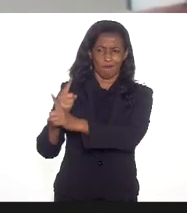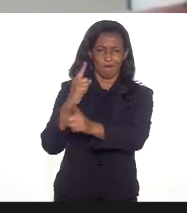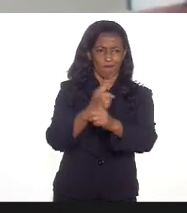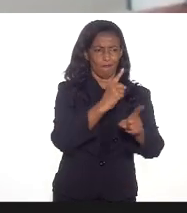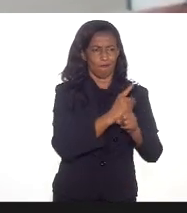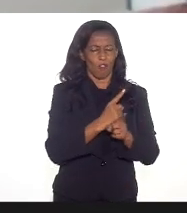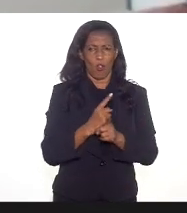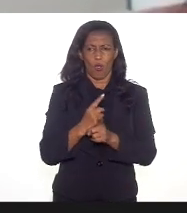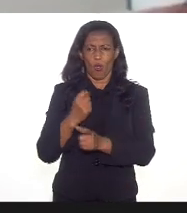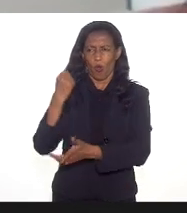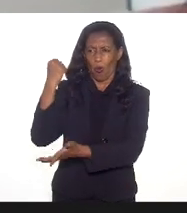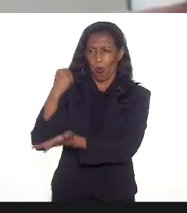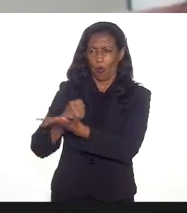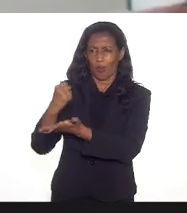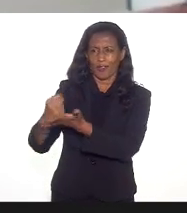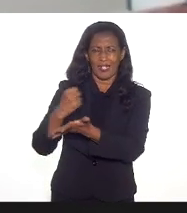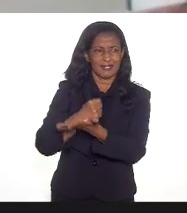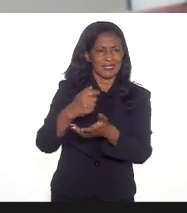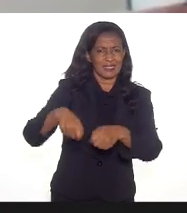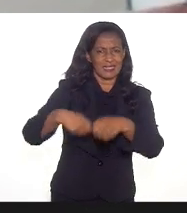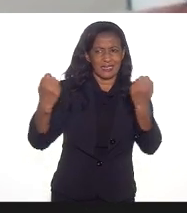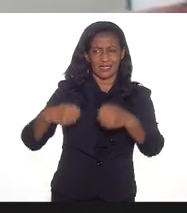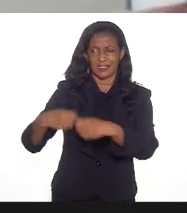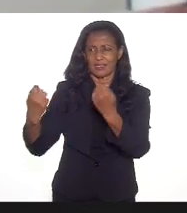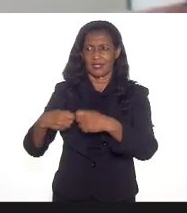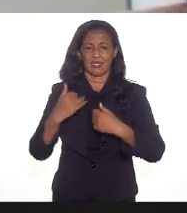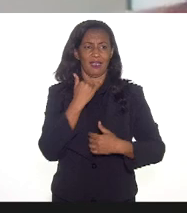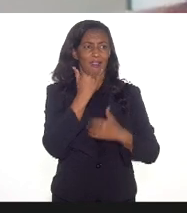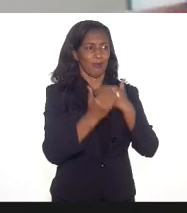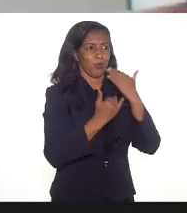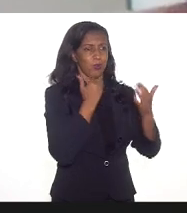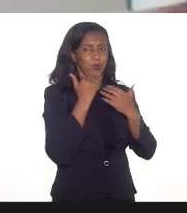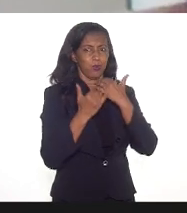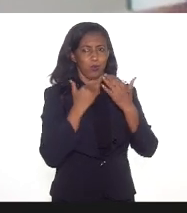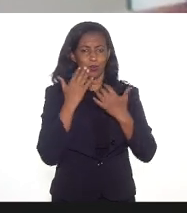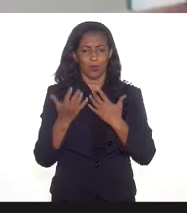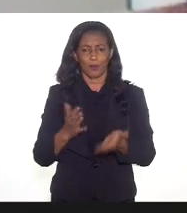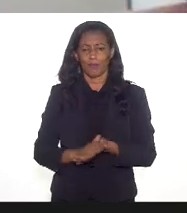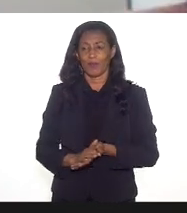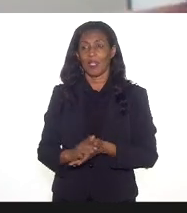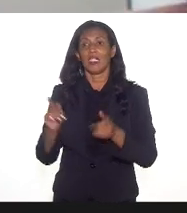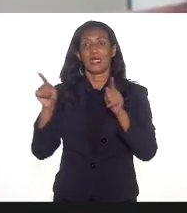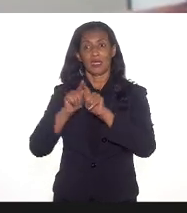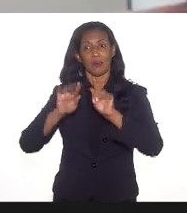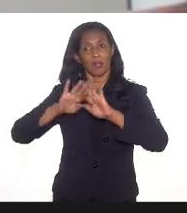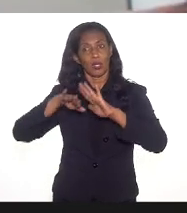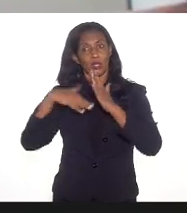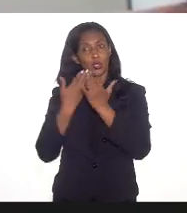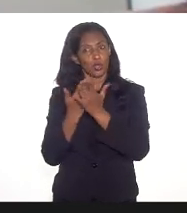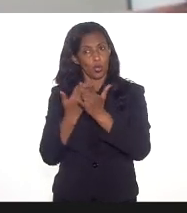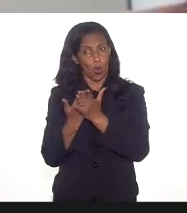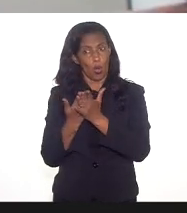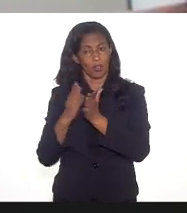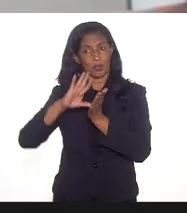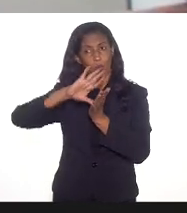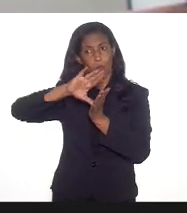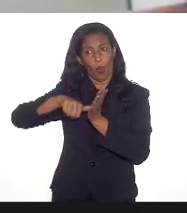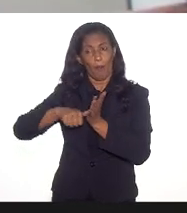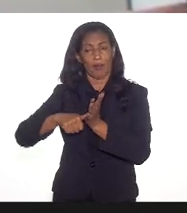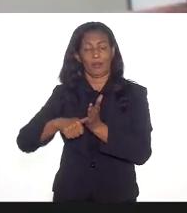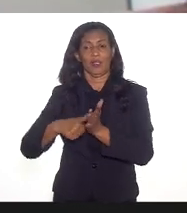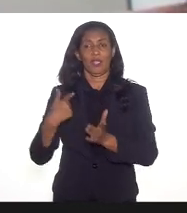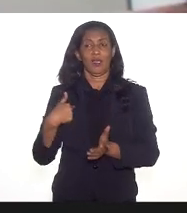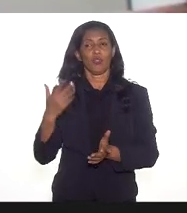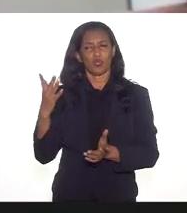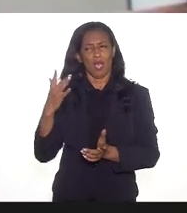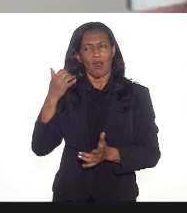todos rompidos, acabados, e essa situação que a gente tem vivenciado, inclusive, com unidades sendo furtadas. Eu já cheguei a fazer contato com a polícia,